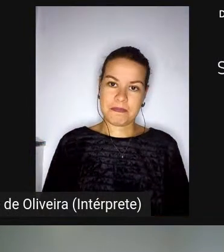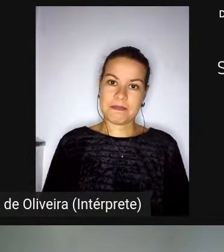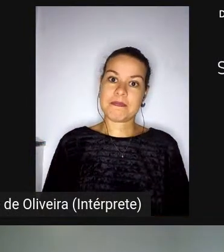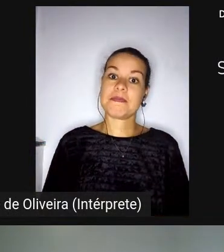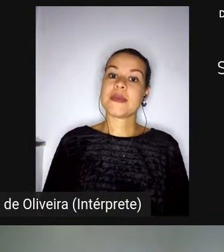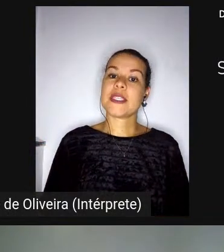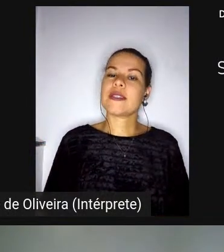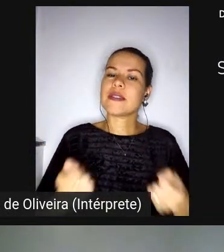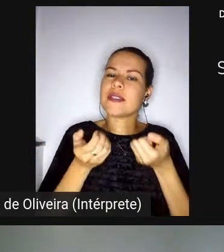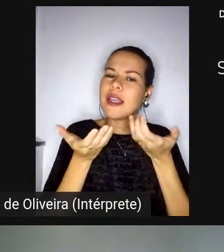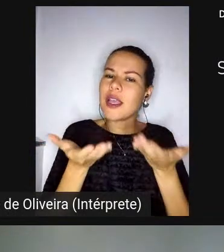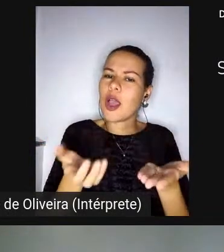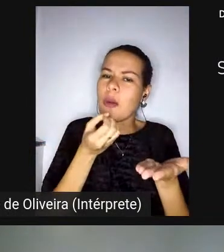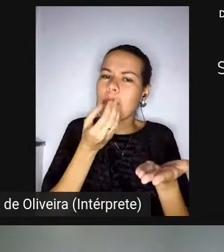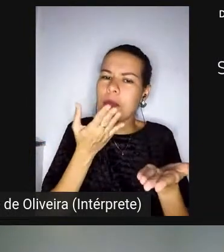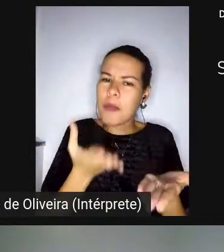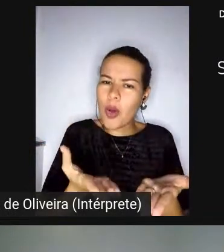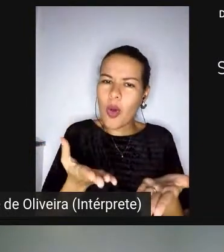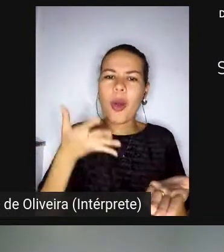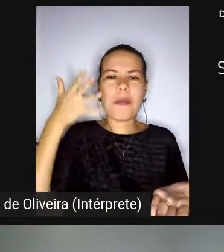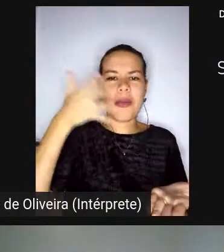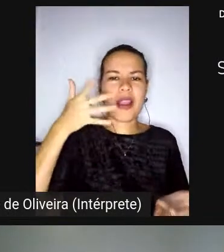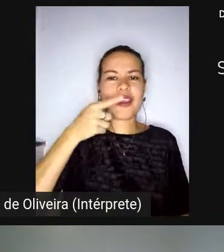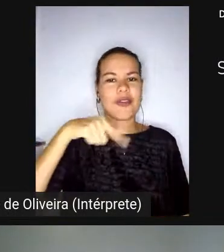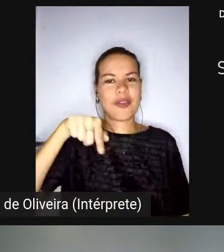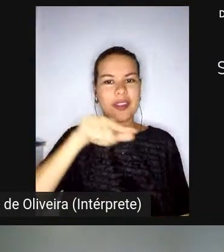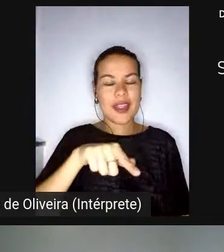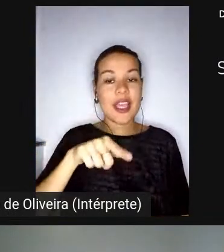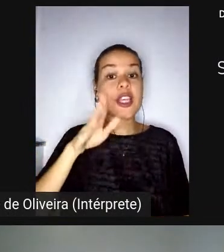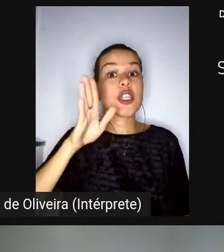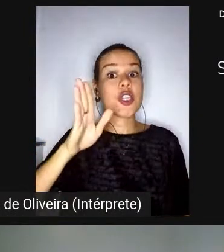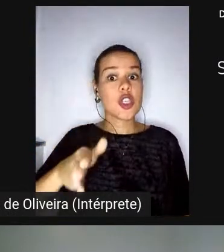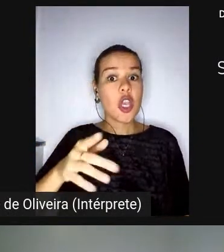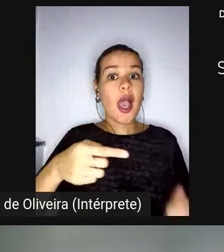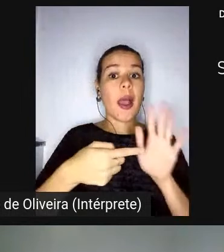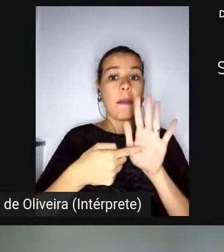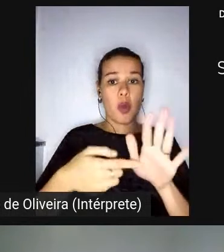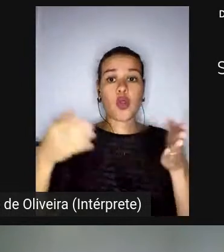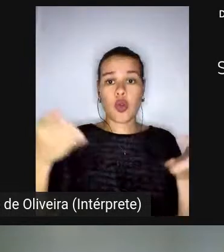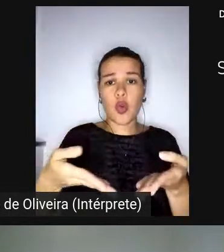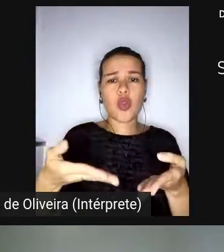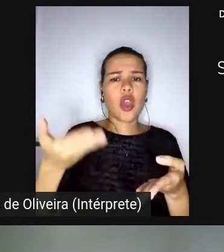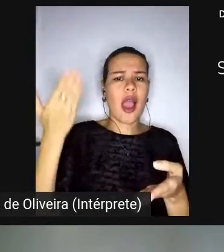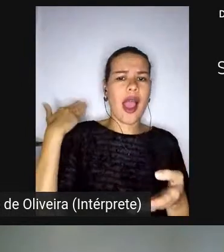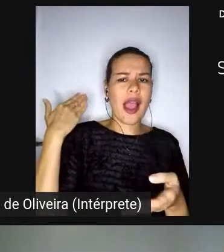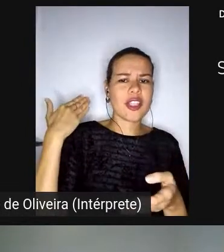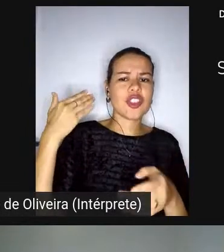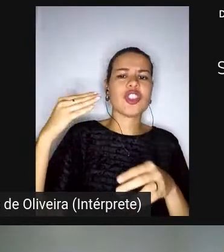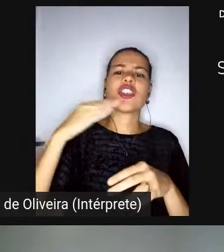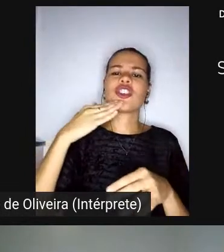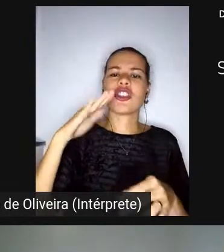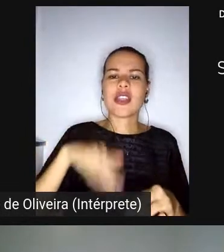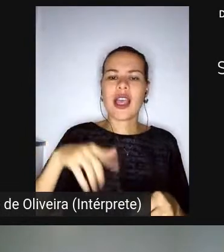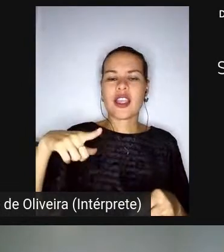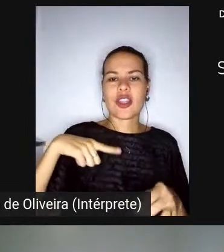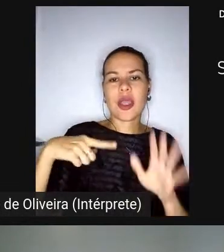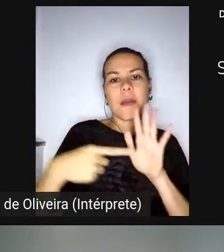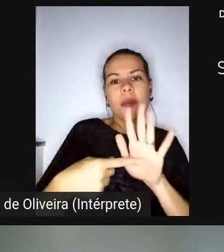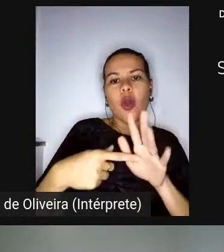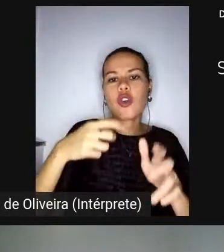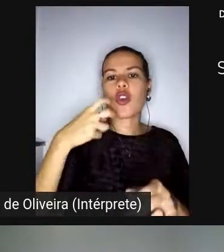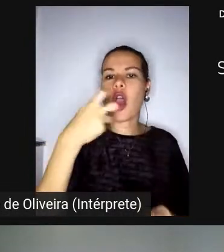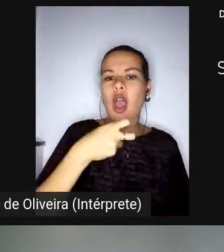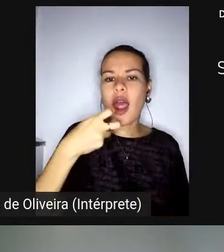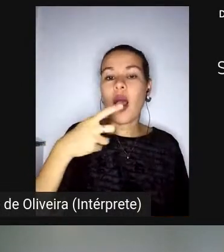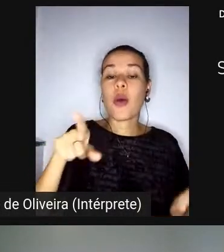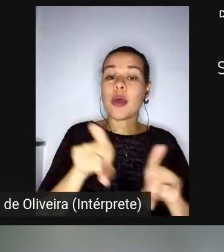excelente evento a todos e todas já tivemos as apresentações orais no dia de hoje amanhã teremos relato de experiência